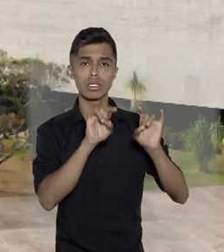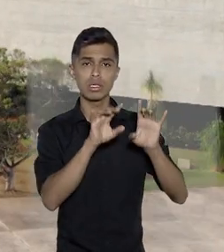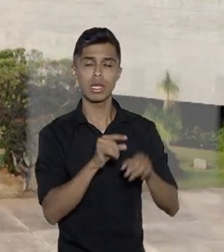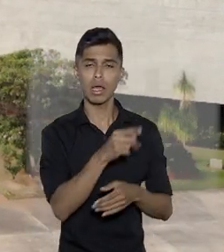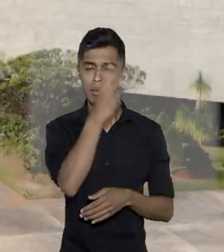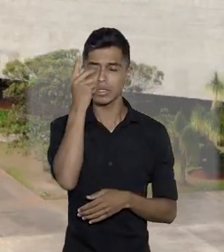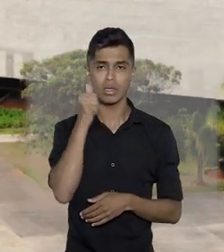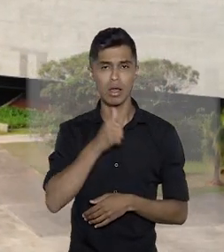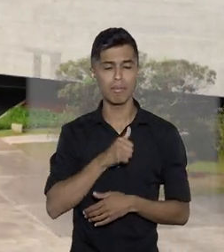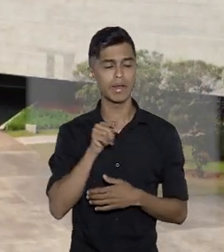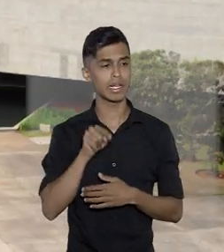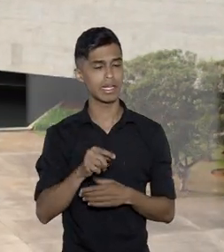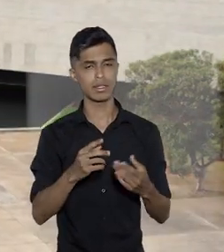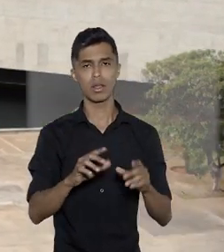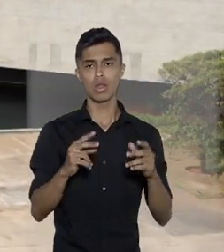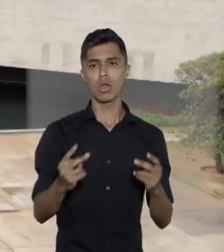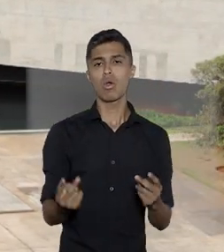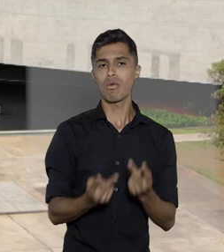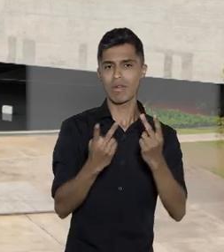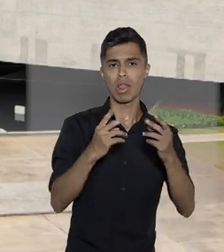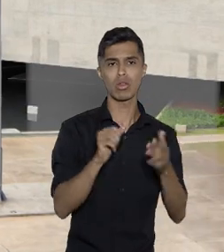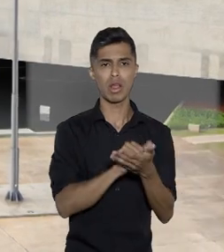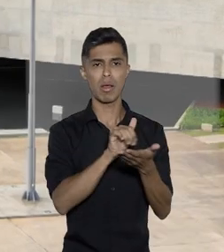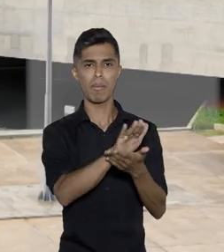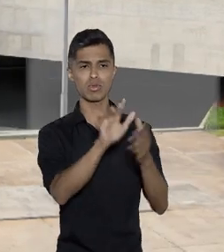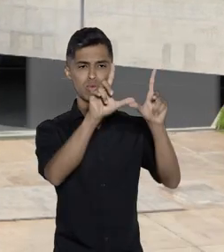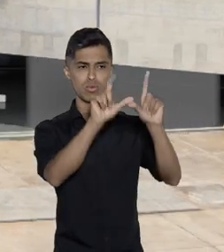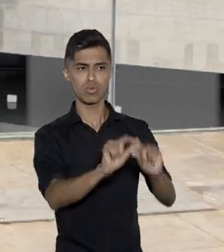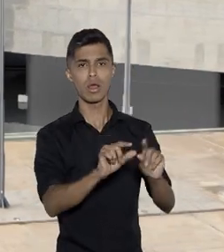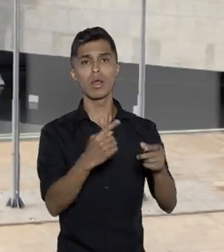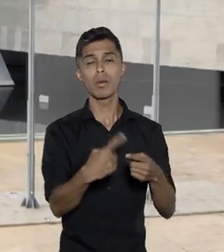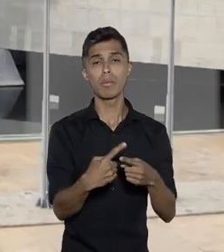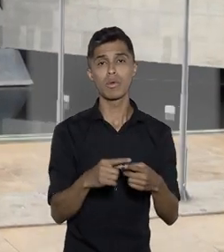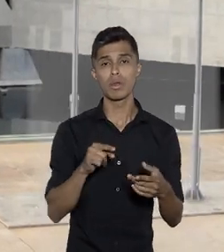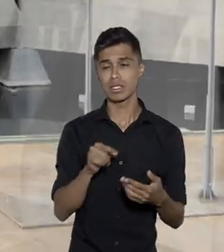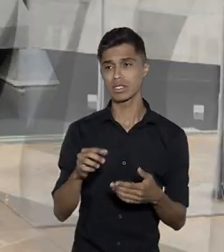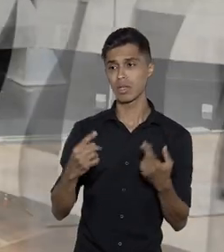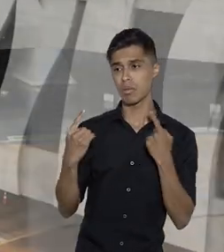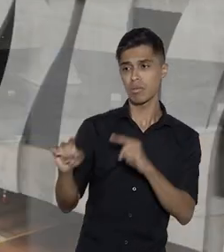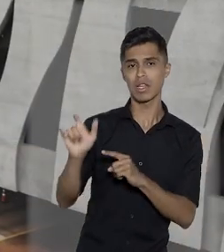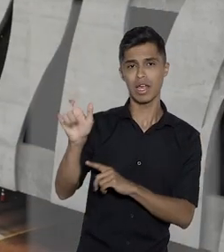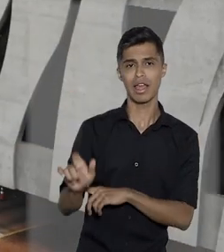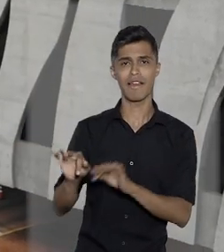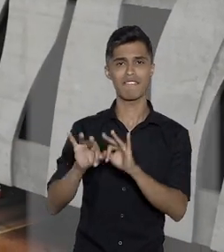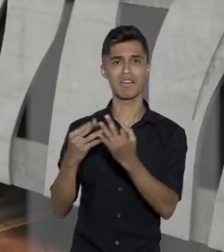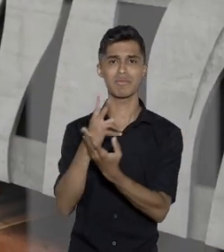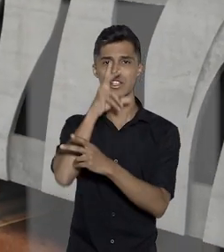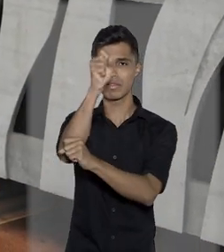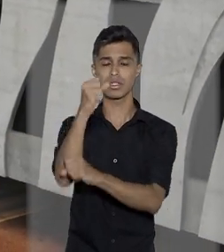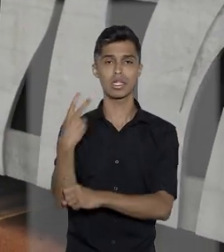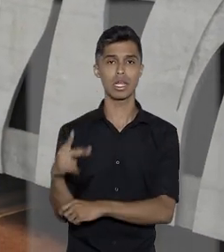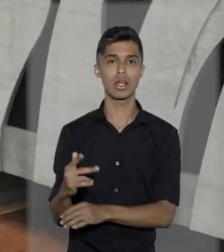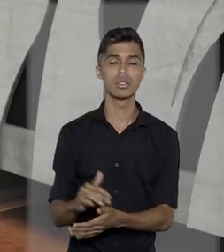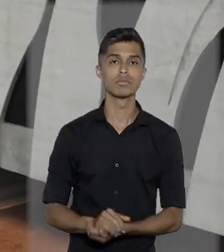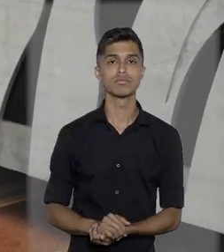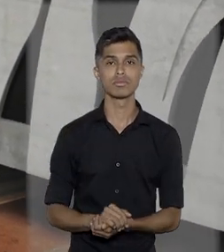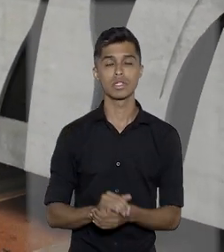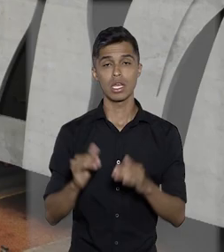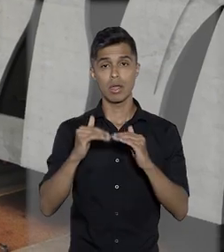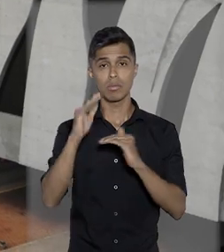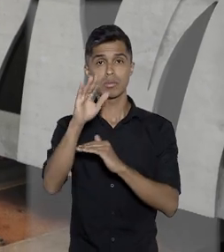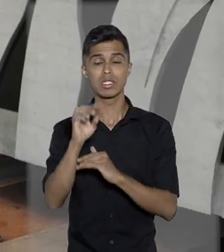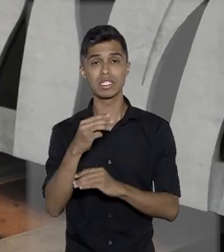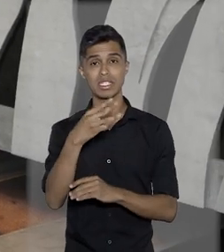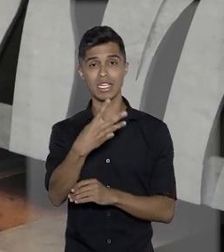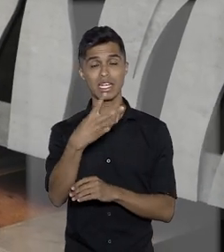para reduzir o valor da multa por descumprimento dos deveres inerentes ao poder familiar inclusive abaixo do mínimo legal